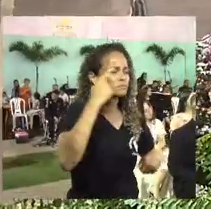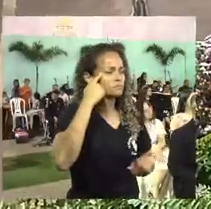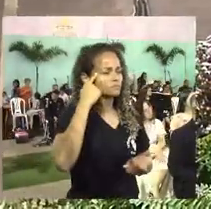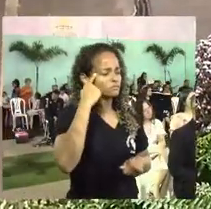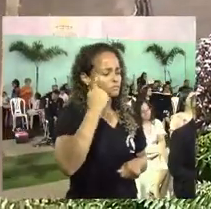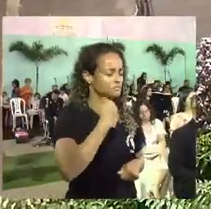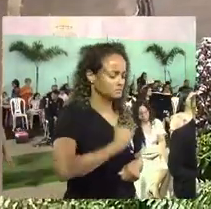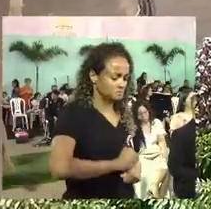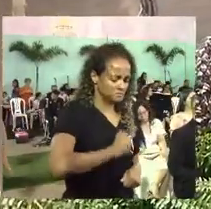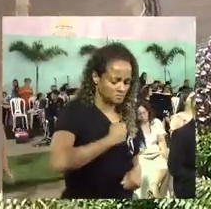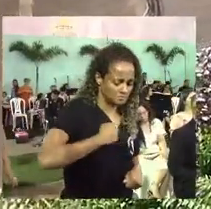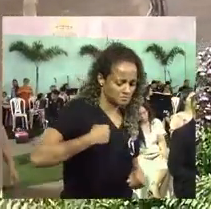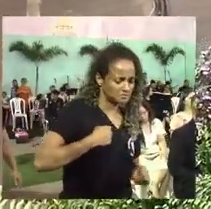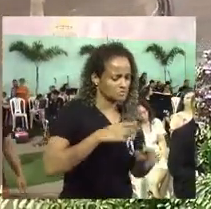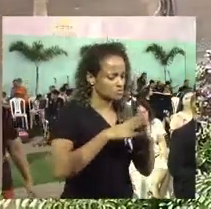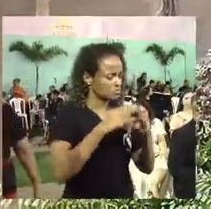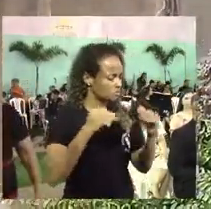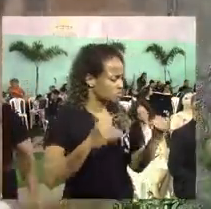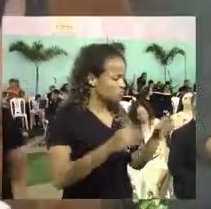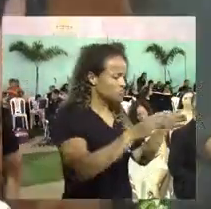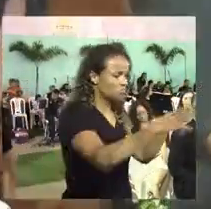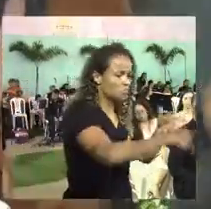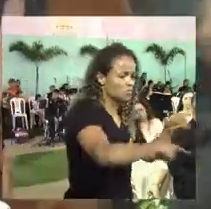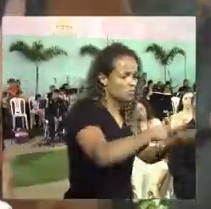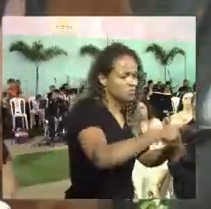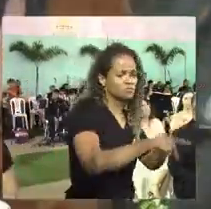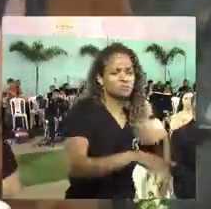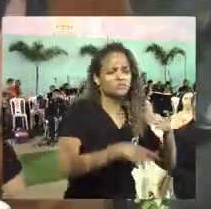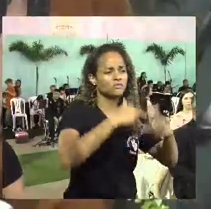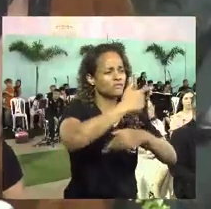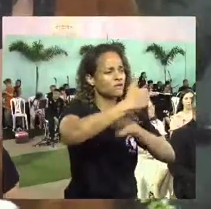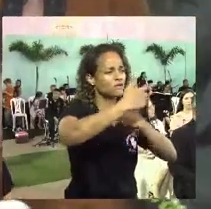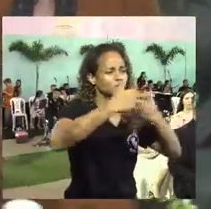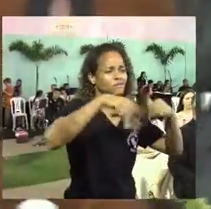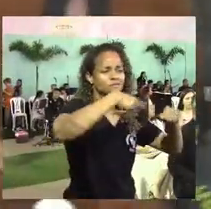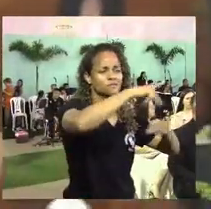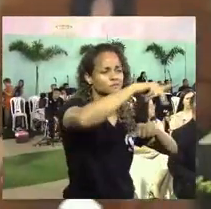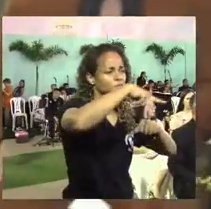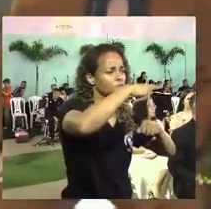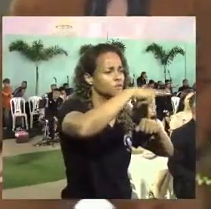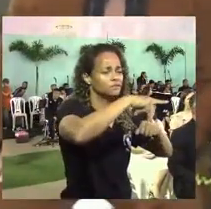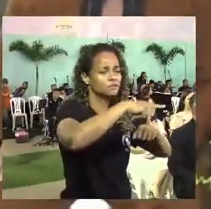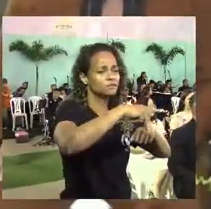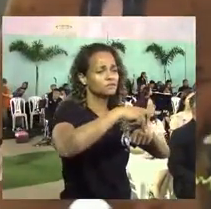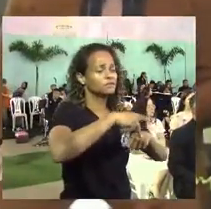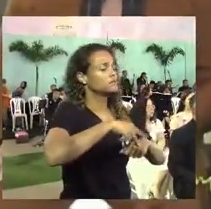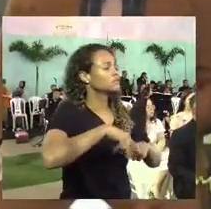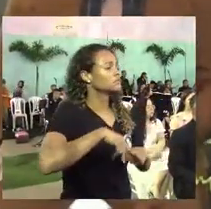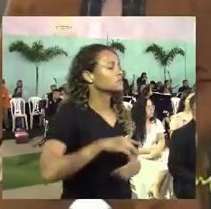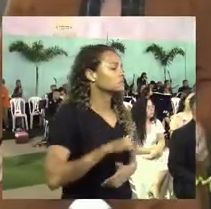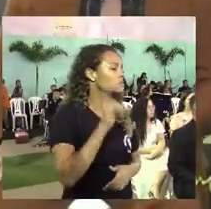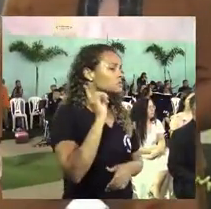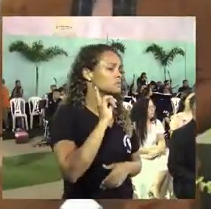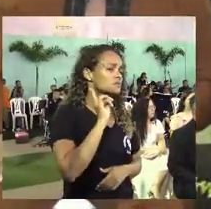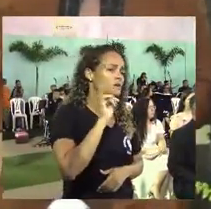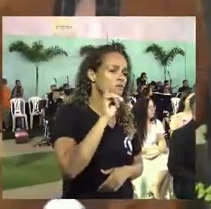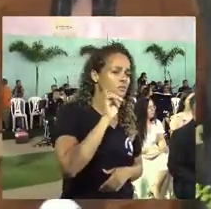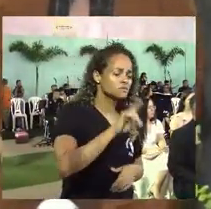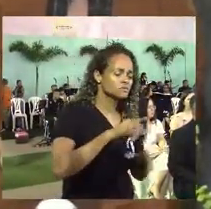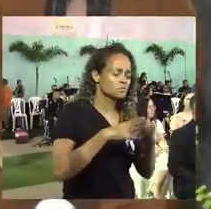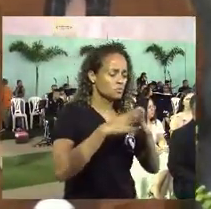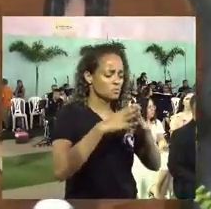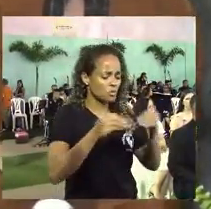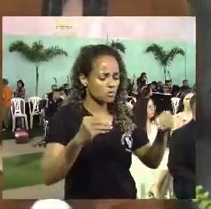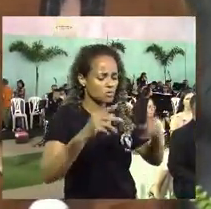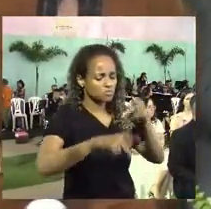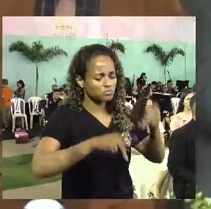sumiu um povo do Japão sumiu um povo da Coreia se o meu povo Estados Unidos se o meu povo do Maranhão sumiu